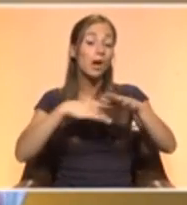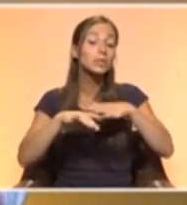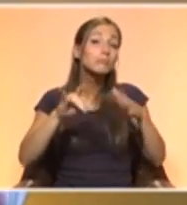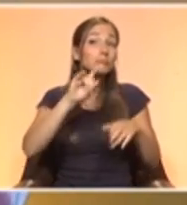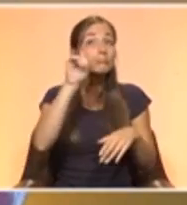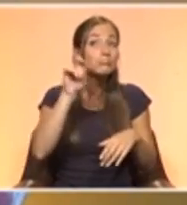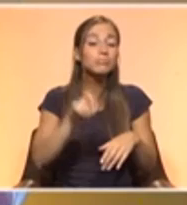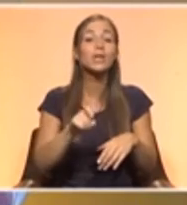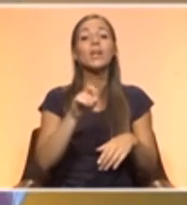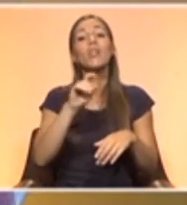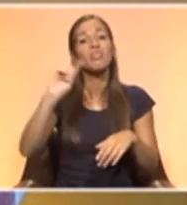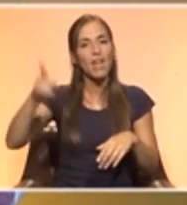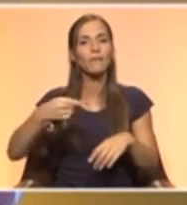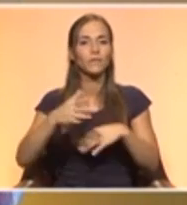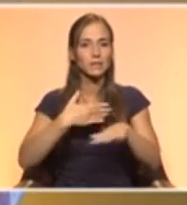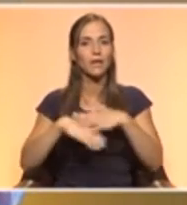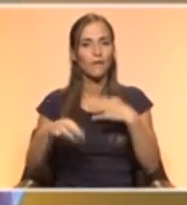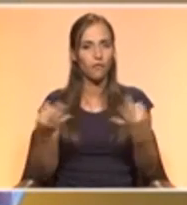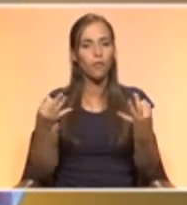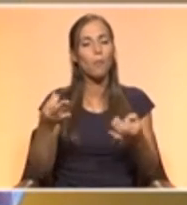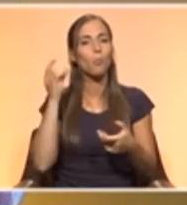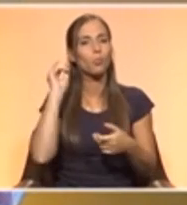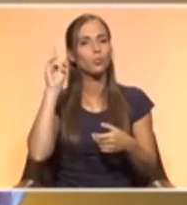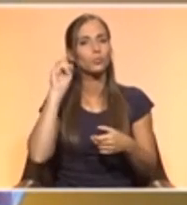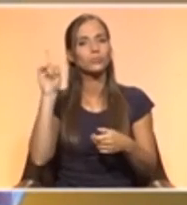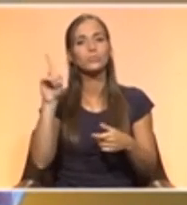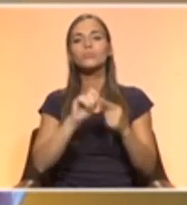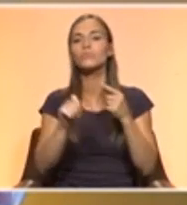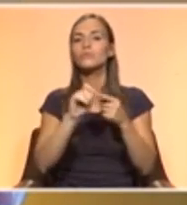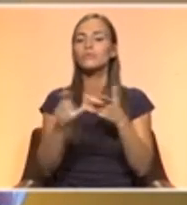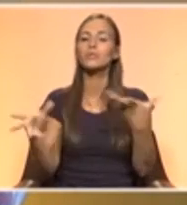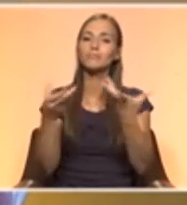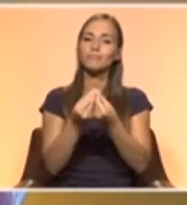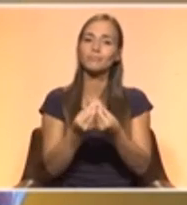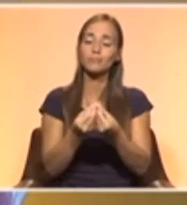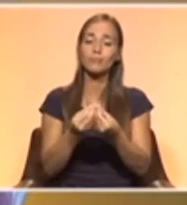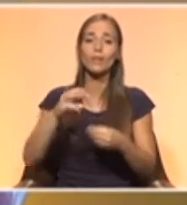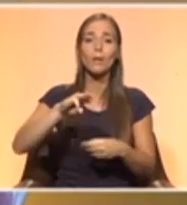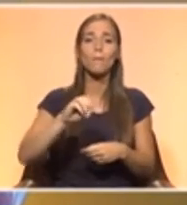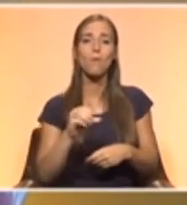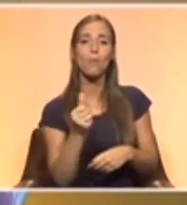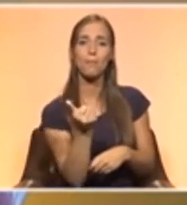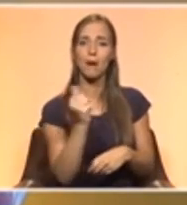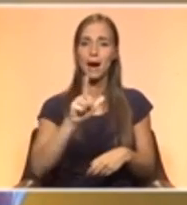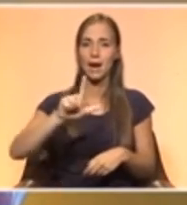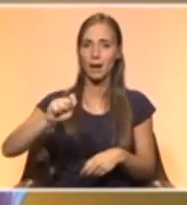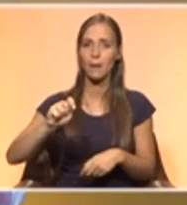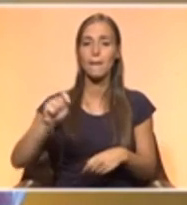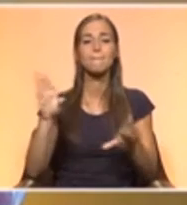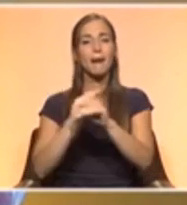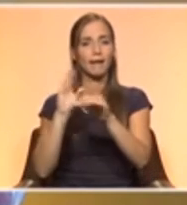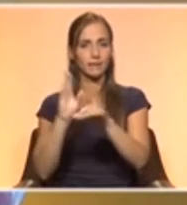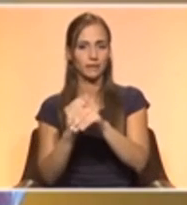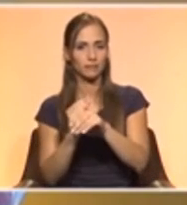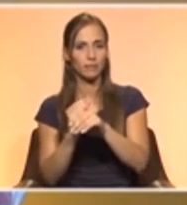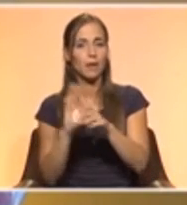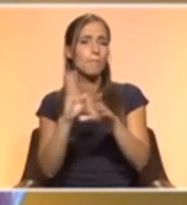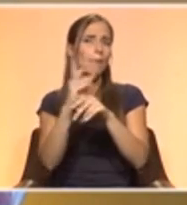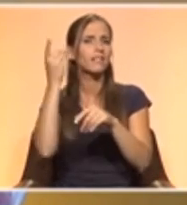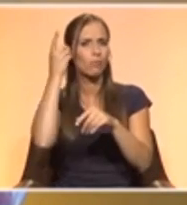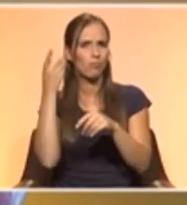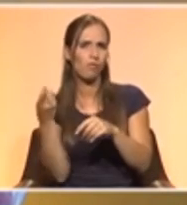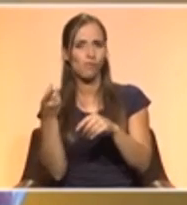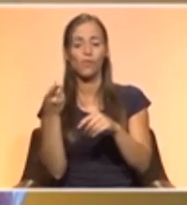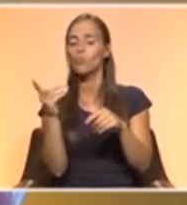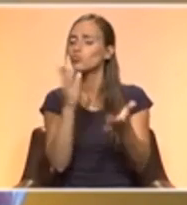é muito importante especialmente agora integrando também com a parte do Mobile Marketing que já não é uma tendência é uma realidade não só em Portugal mas em